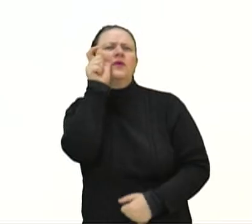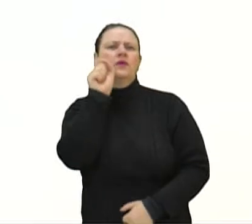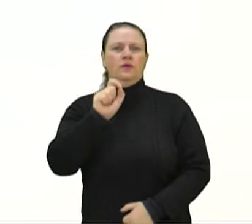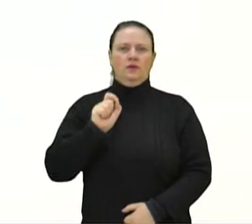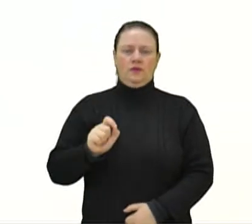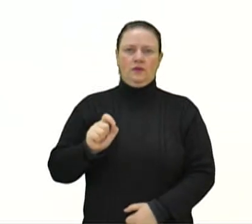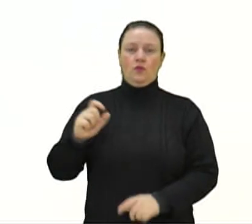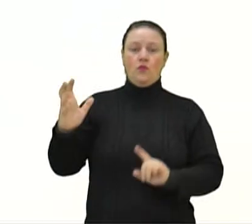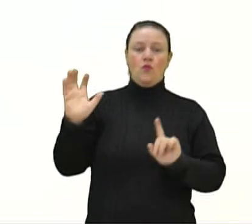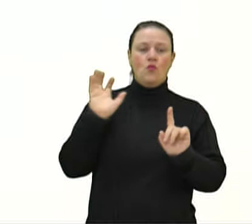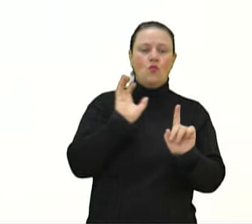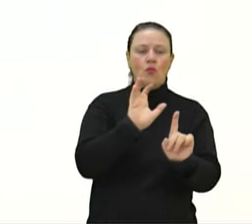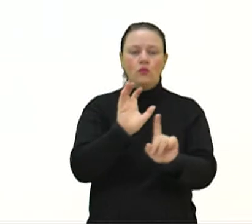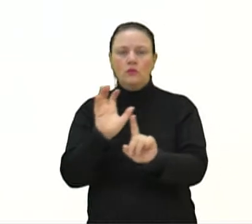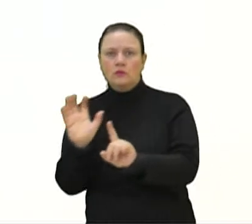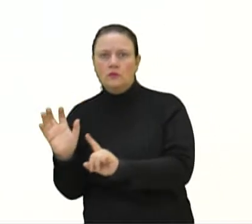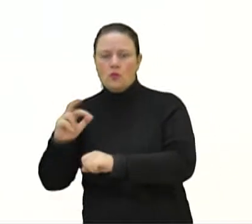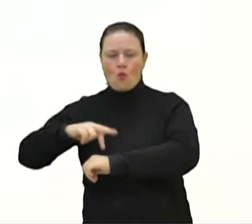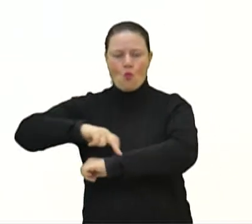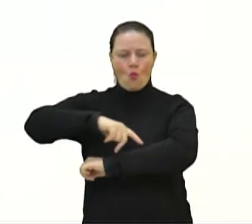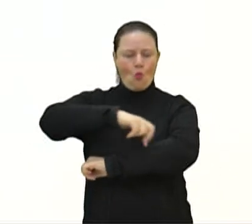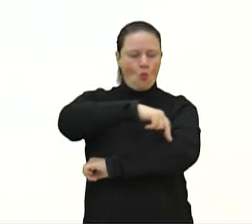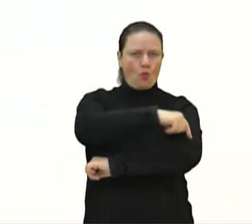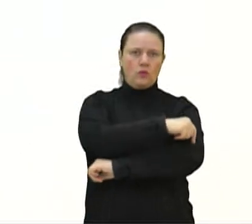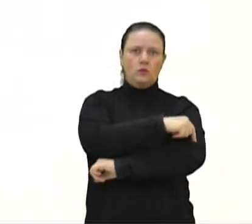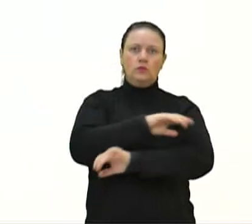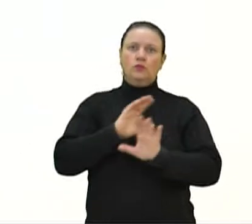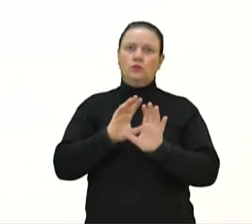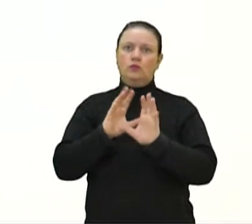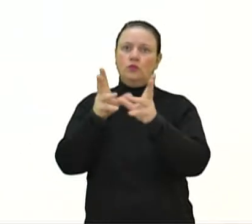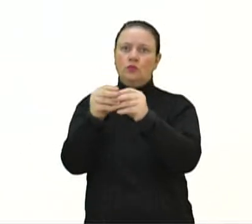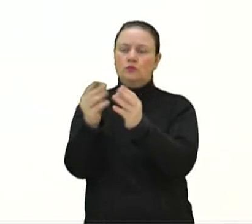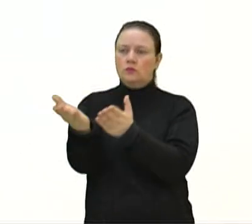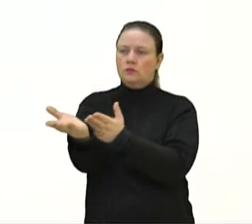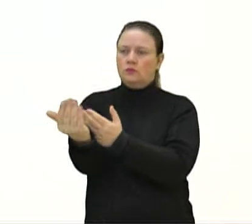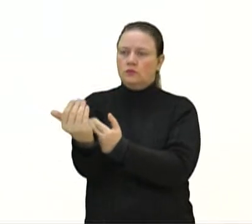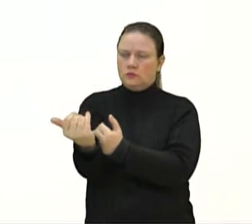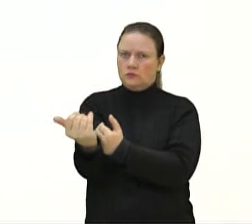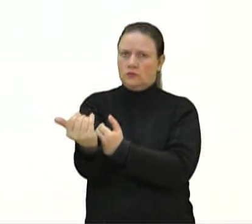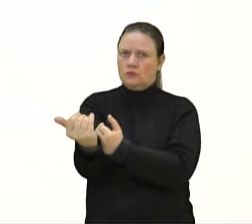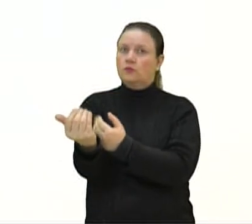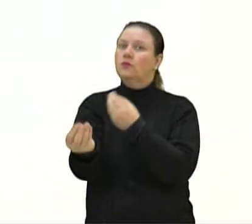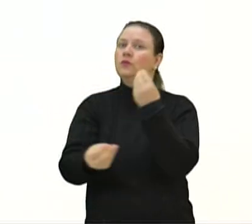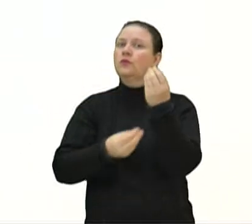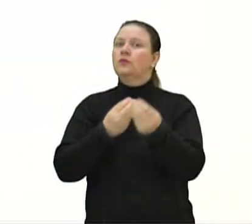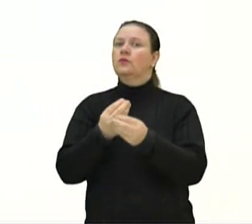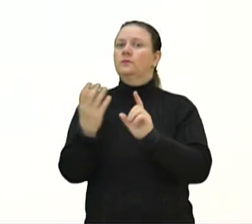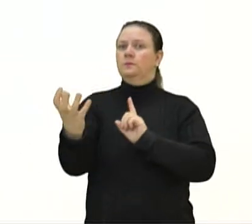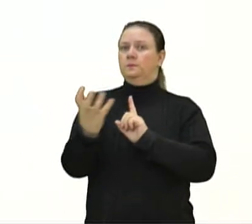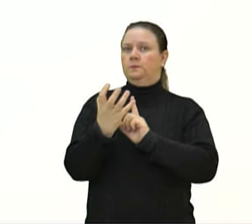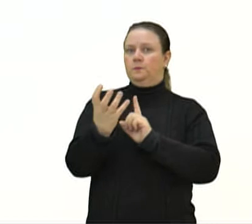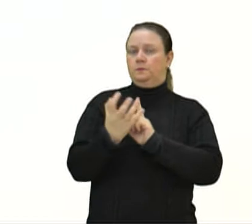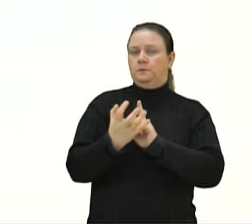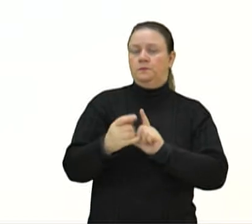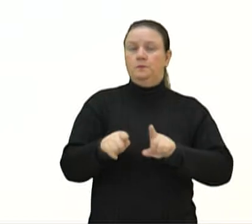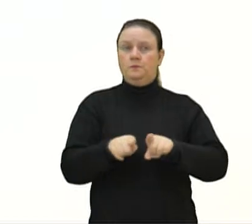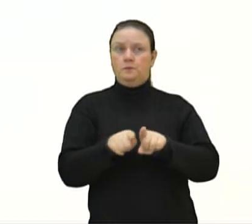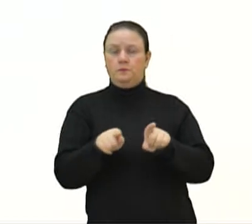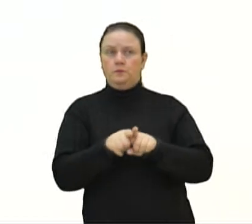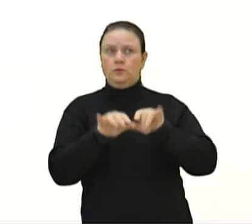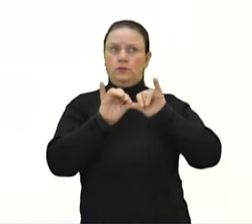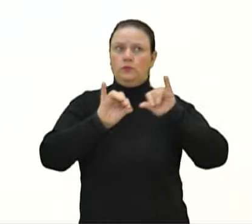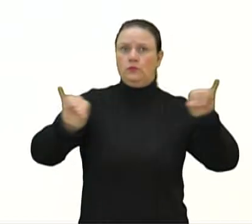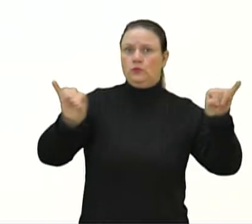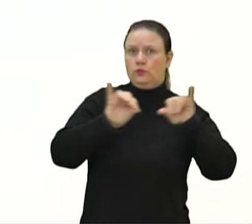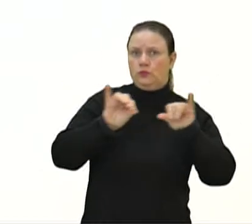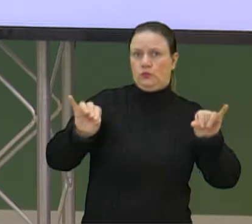la influencia de la moda en los jóvenes. Então, a influência da moda nos jovens, né? El género fue la noticia. O